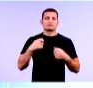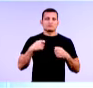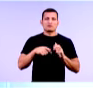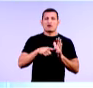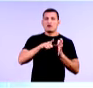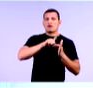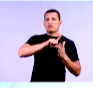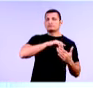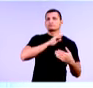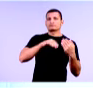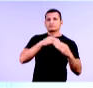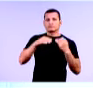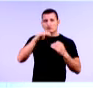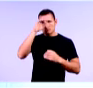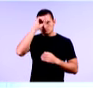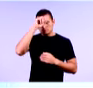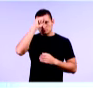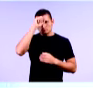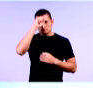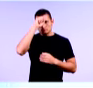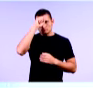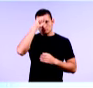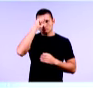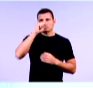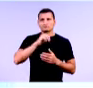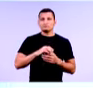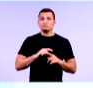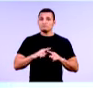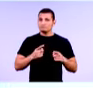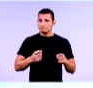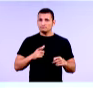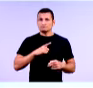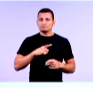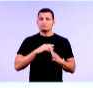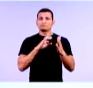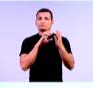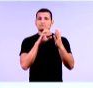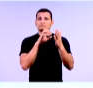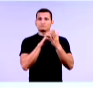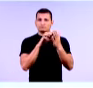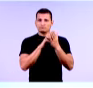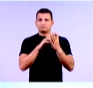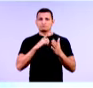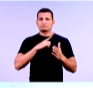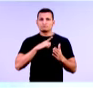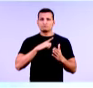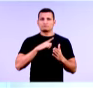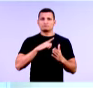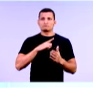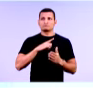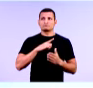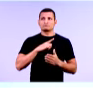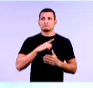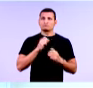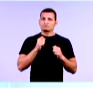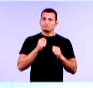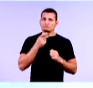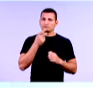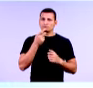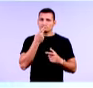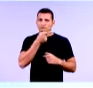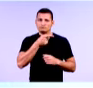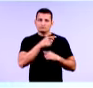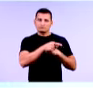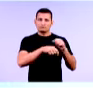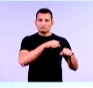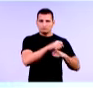aprendizado, né? Mas existe as classificações, existe as subclassificações. Eu posso falar, olha, isso aqui são bicicletas, isso aqui